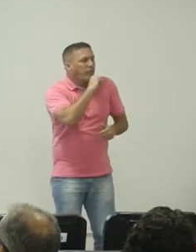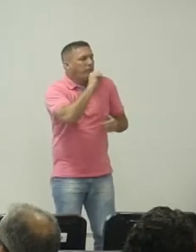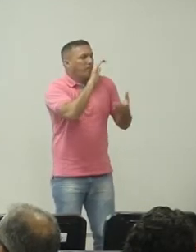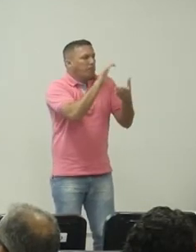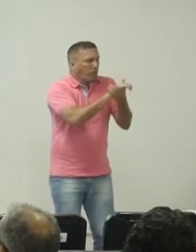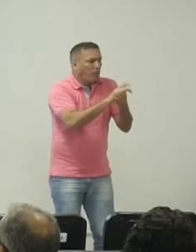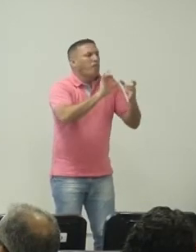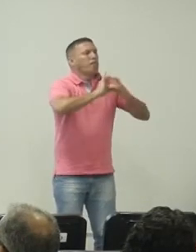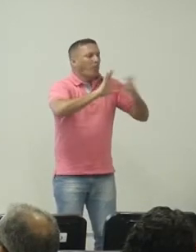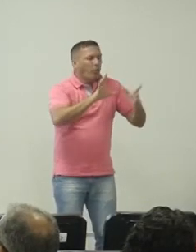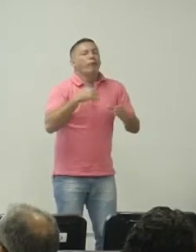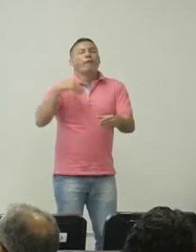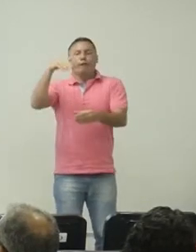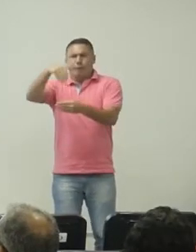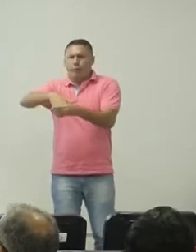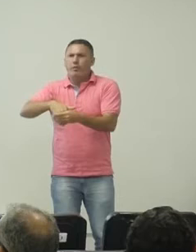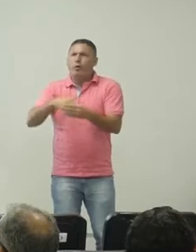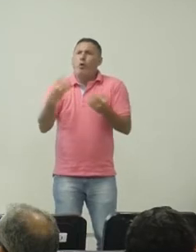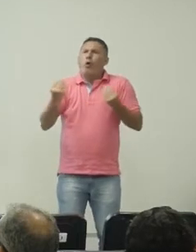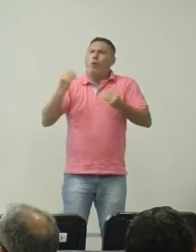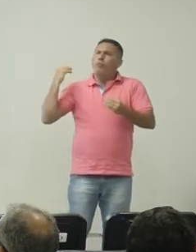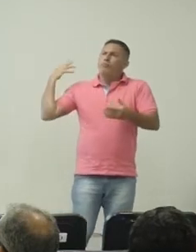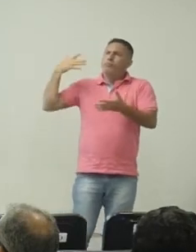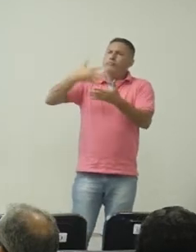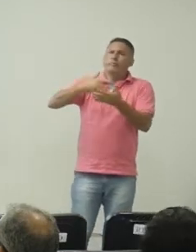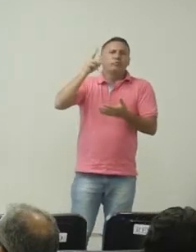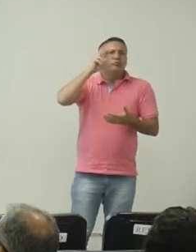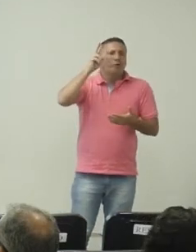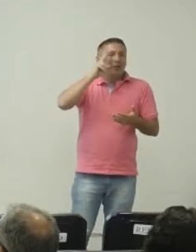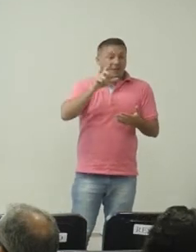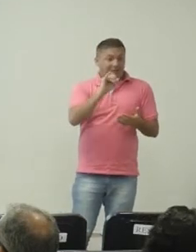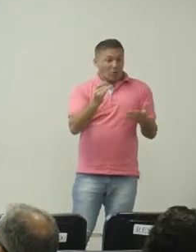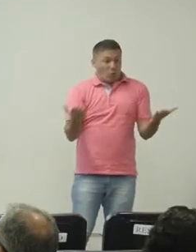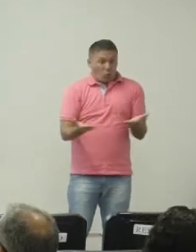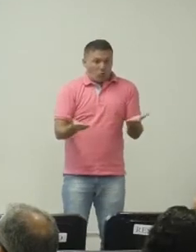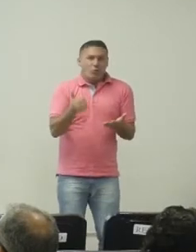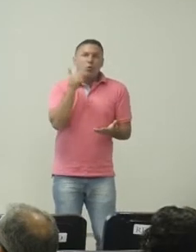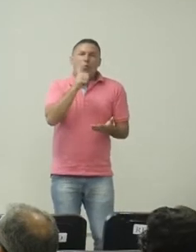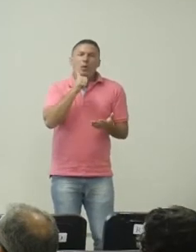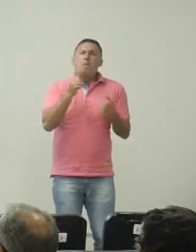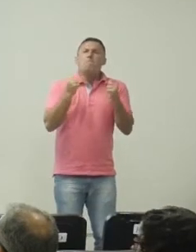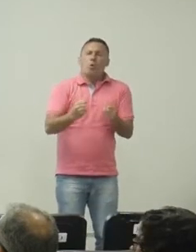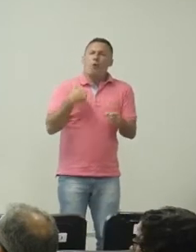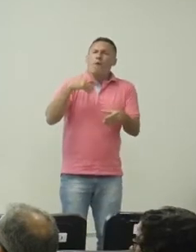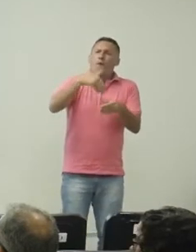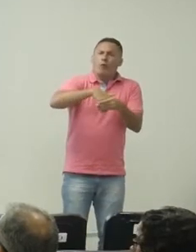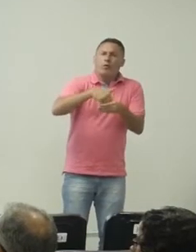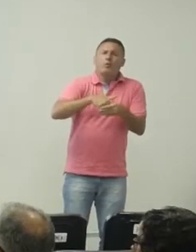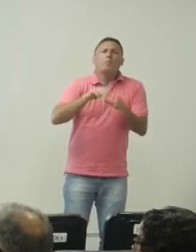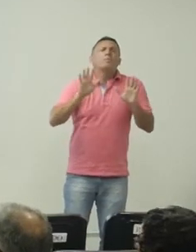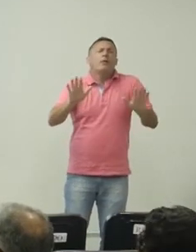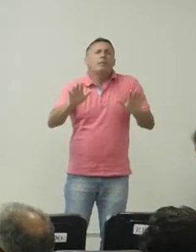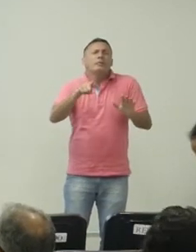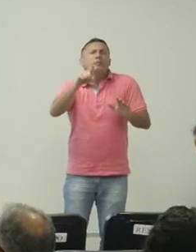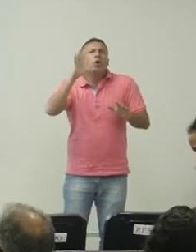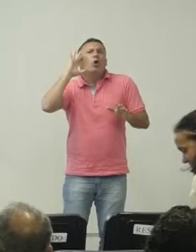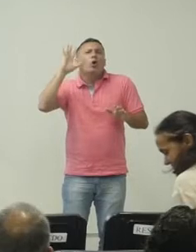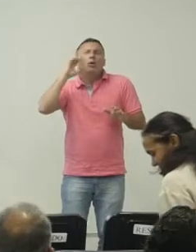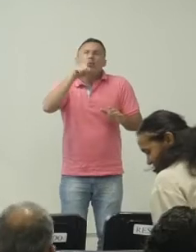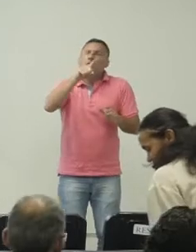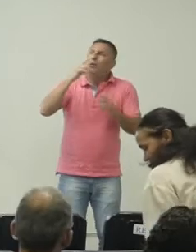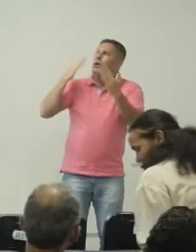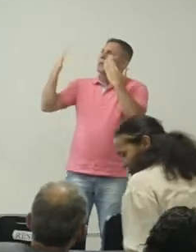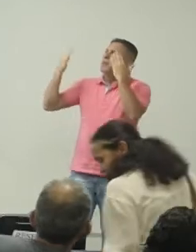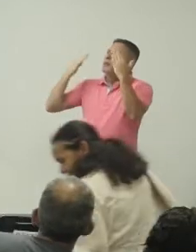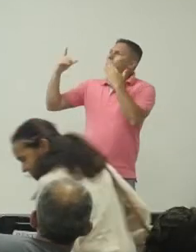patriarcado, que vai atravessando. Se hoje em dia a gente pode votar, a gente vai olhar a quantidade de mulheres que estão ou no poder, ou